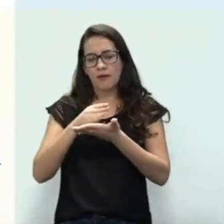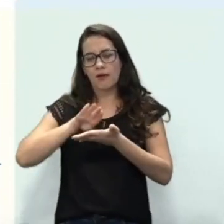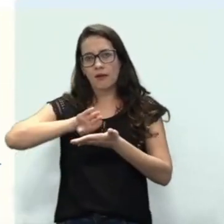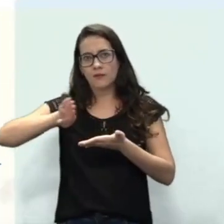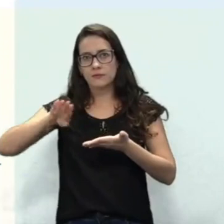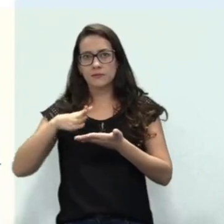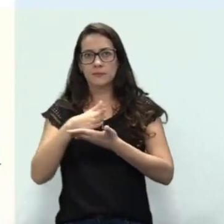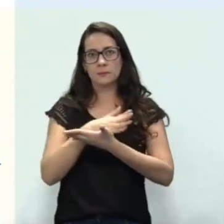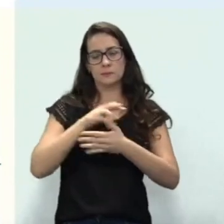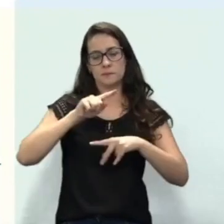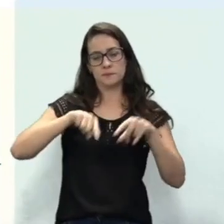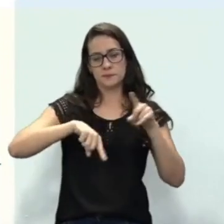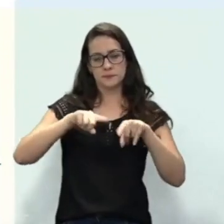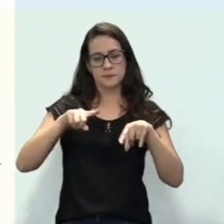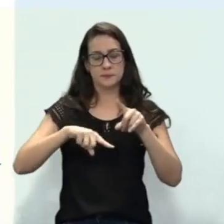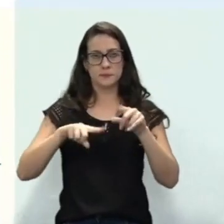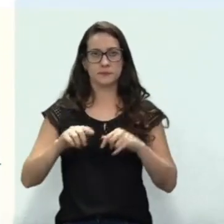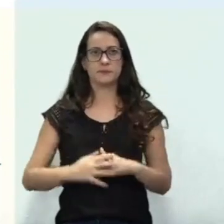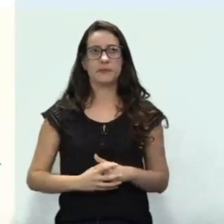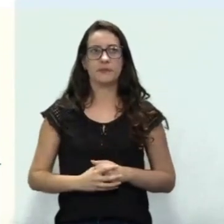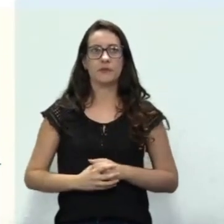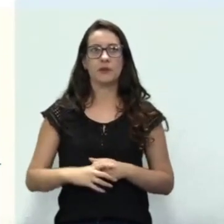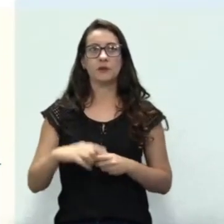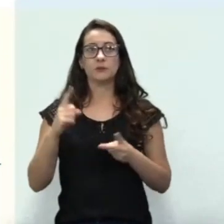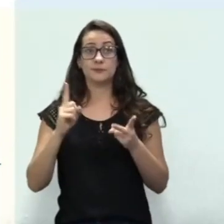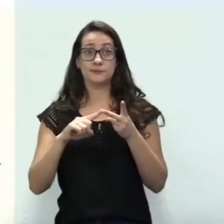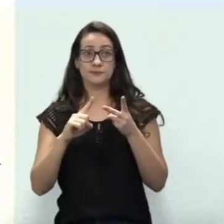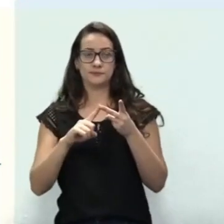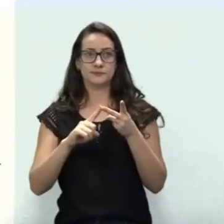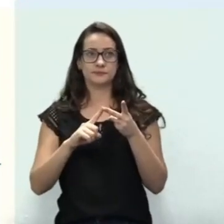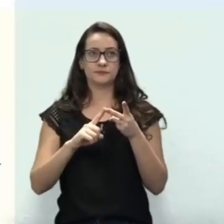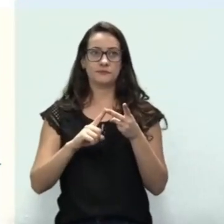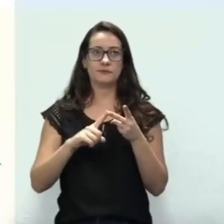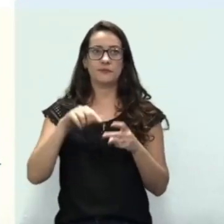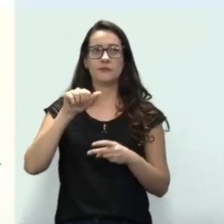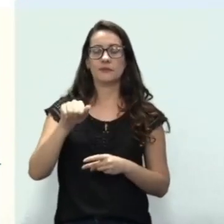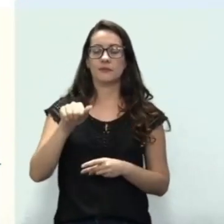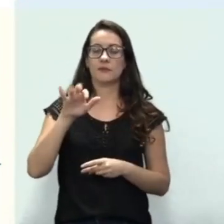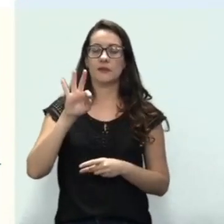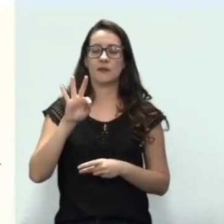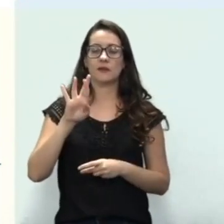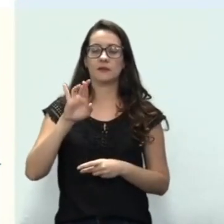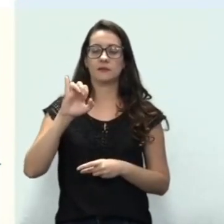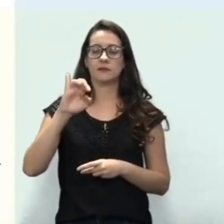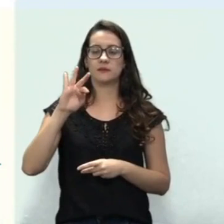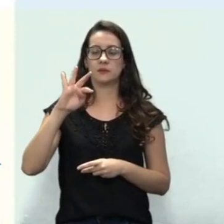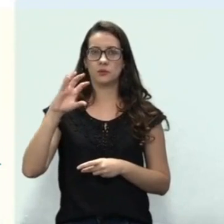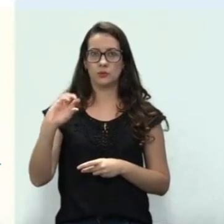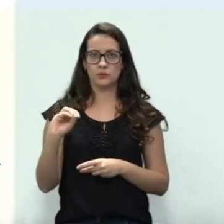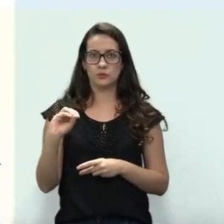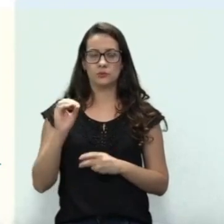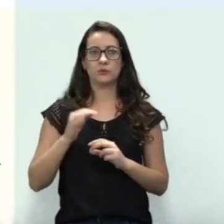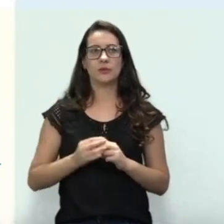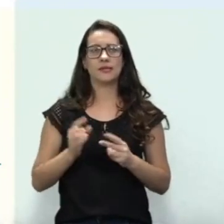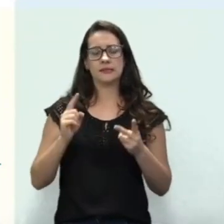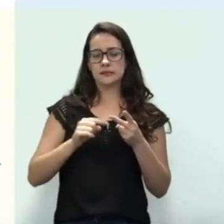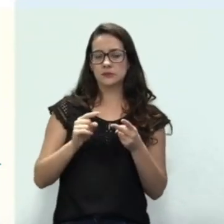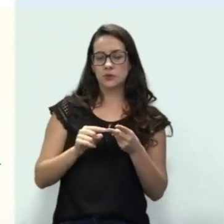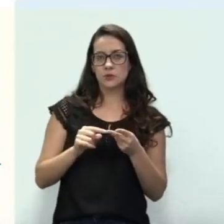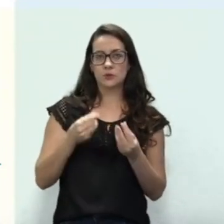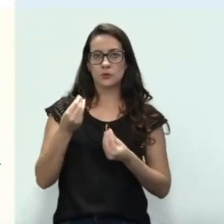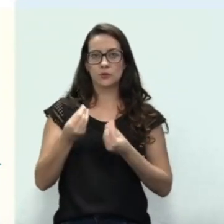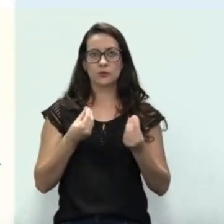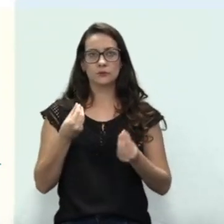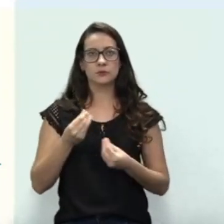os elementos. No segundo tipo, nós temos a aderência por atrito. Essa aderência, ela